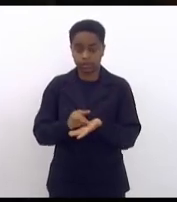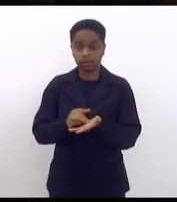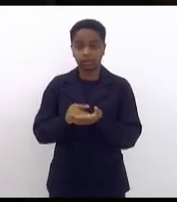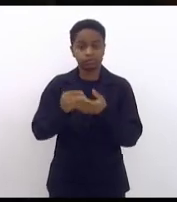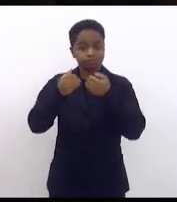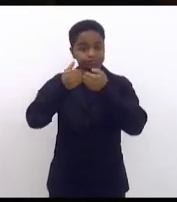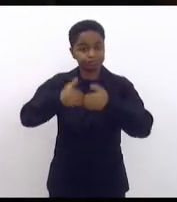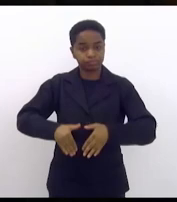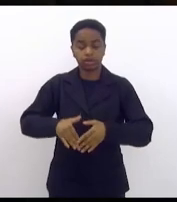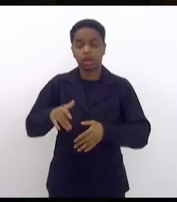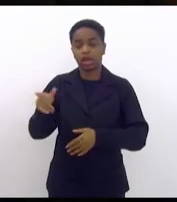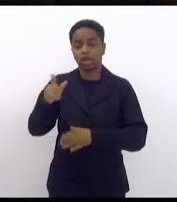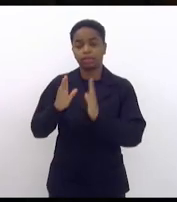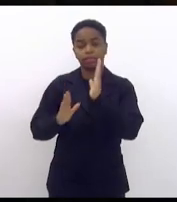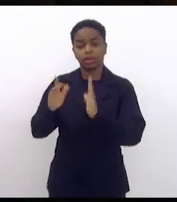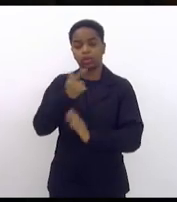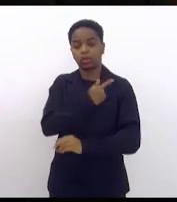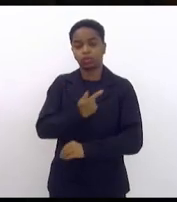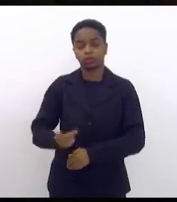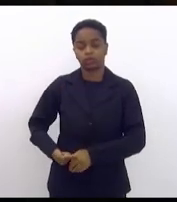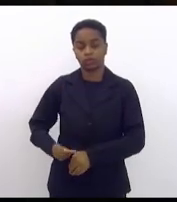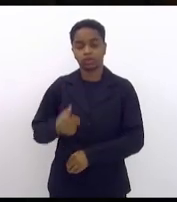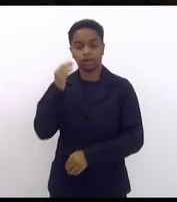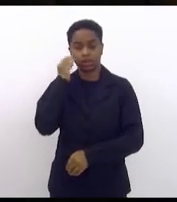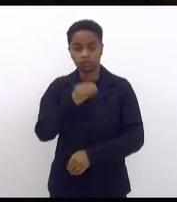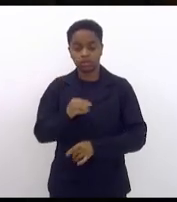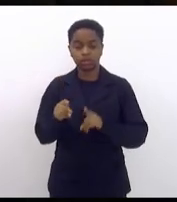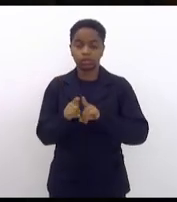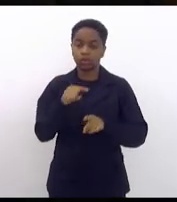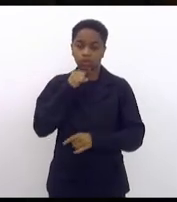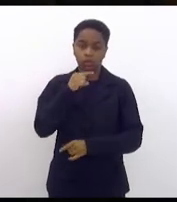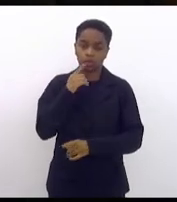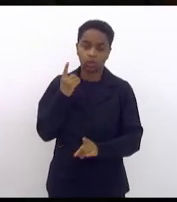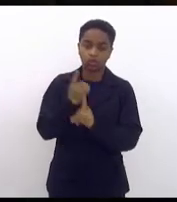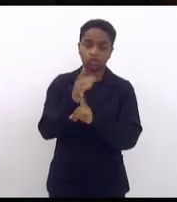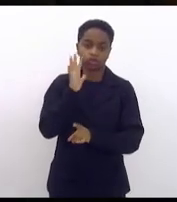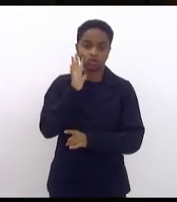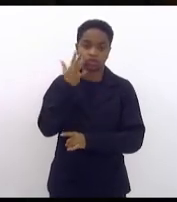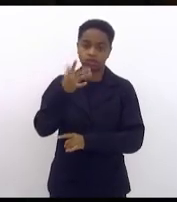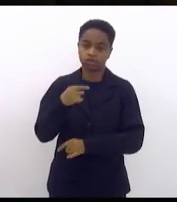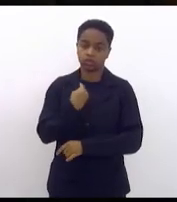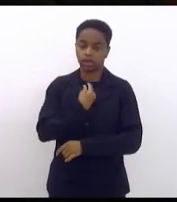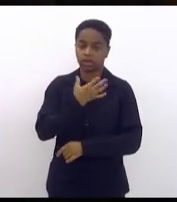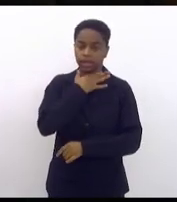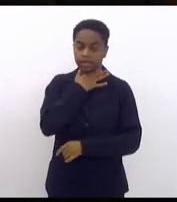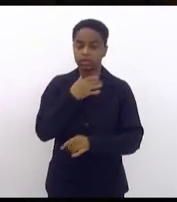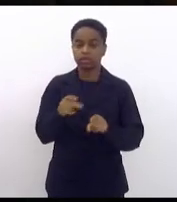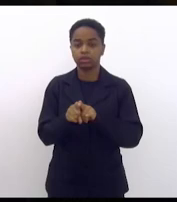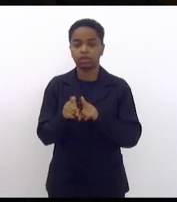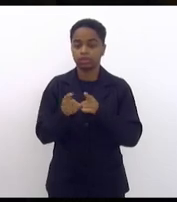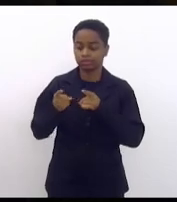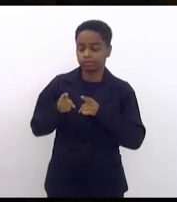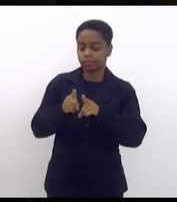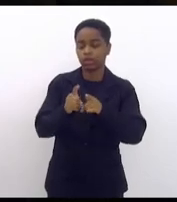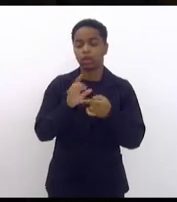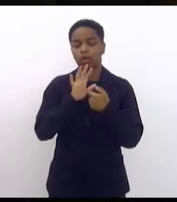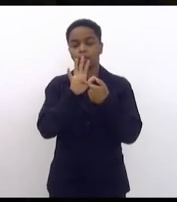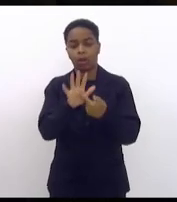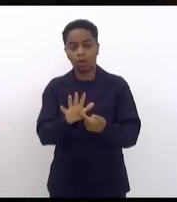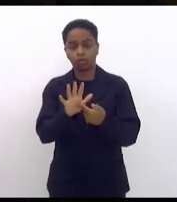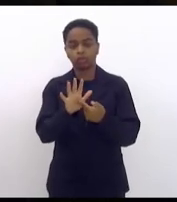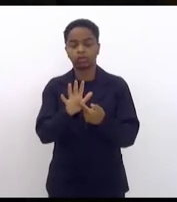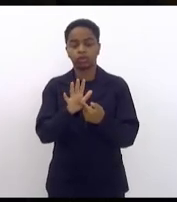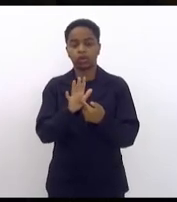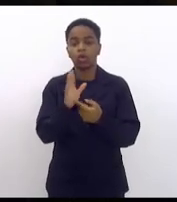fracasso do governo Cláudio Castro em conseguir encontrar uma saída para a nossa crise e, ao mesmo tempo, o retrato do